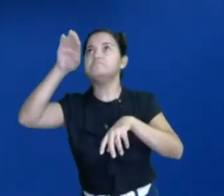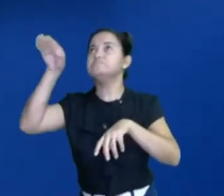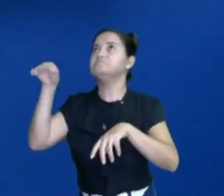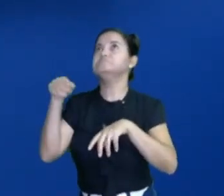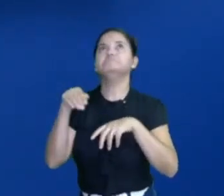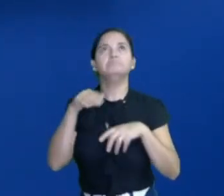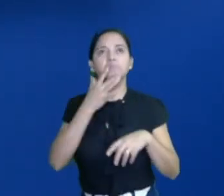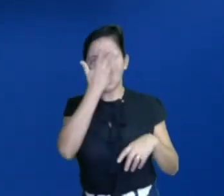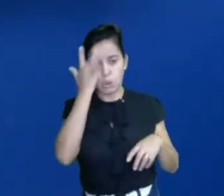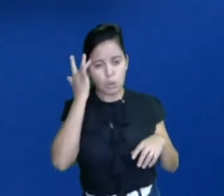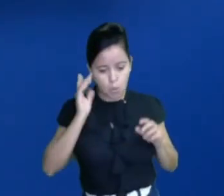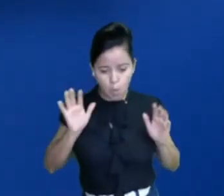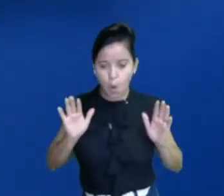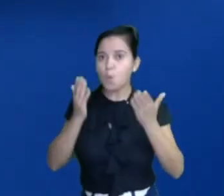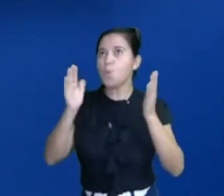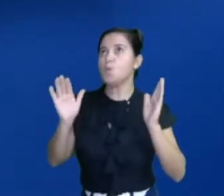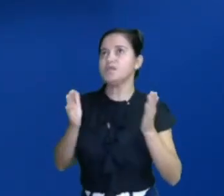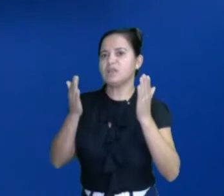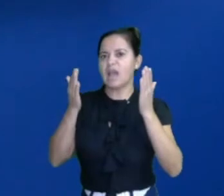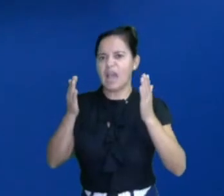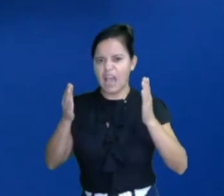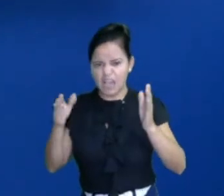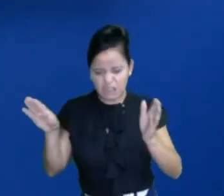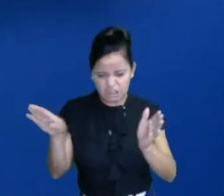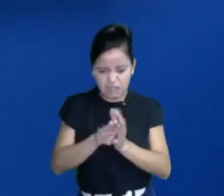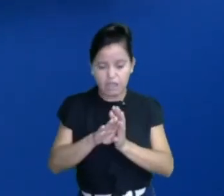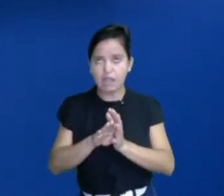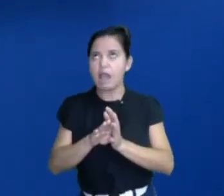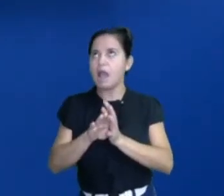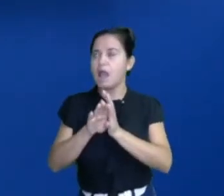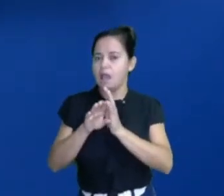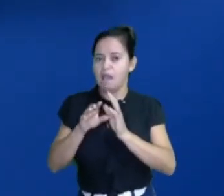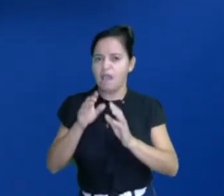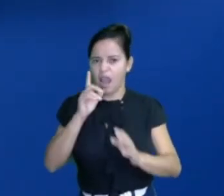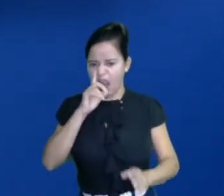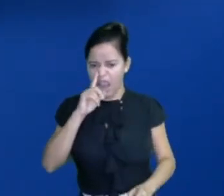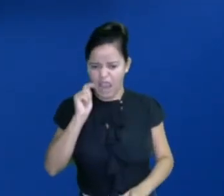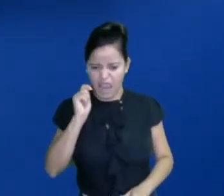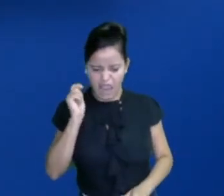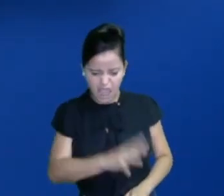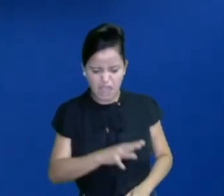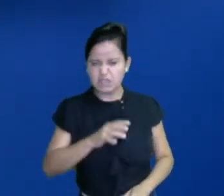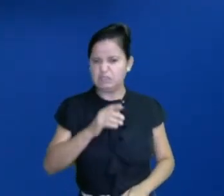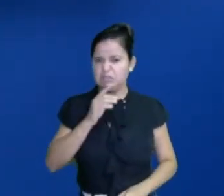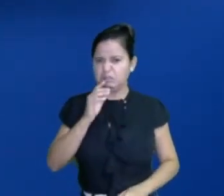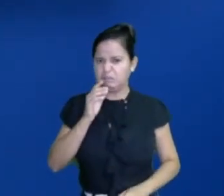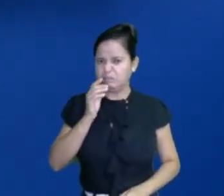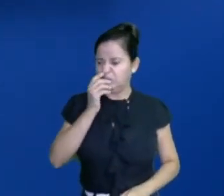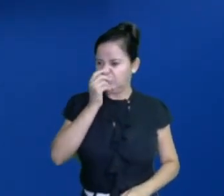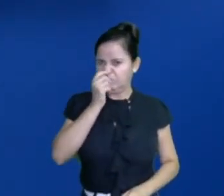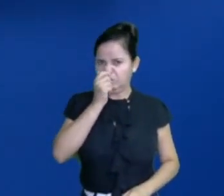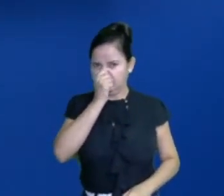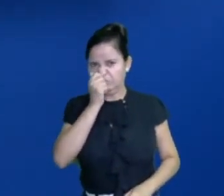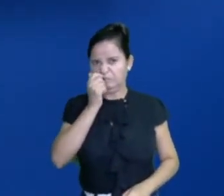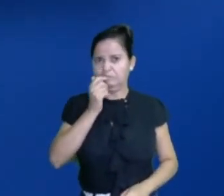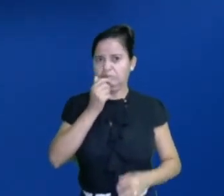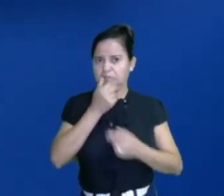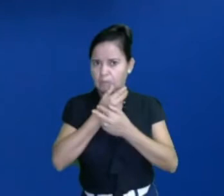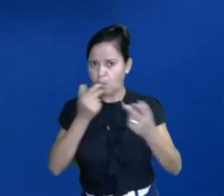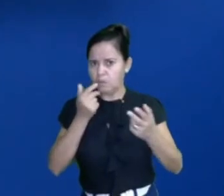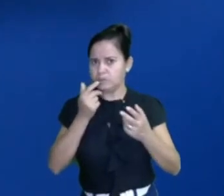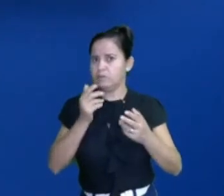preservado. As pessoas não podem ir lá e destruir aquele local e jogar lixo e poluir, não, é um local que tem que